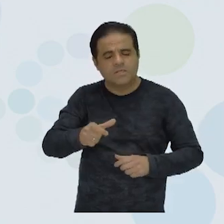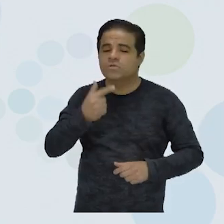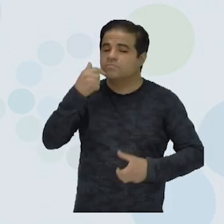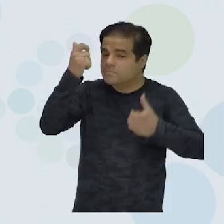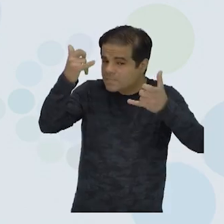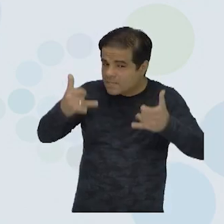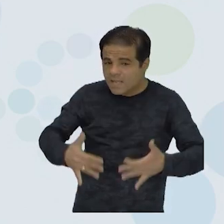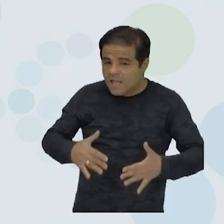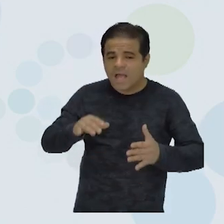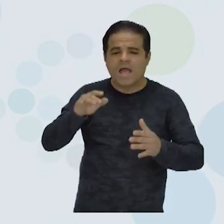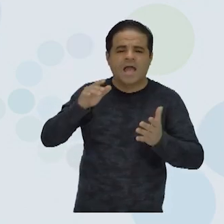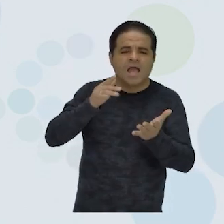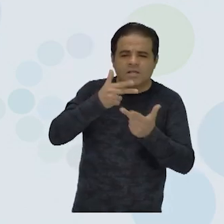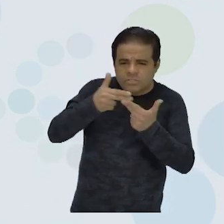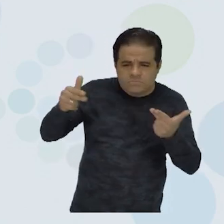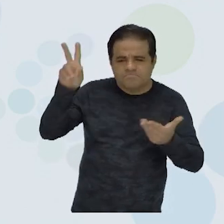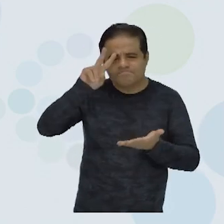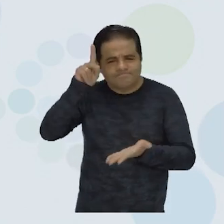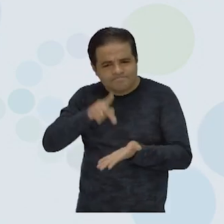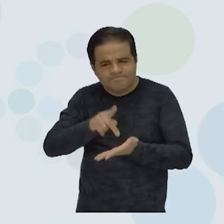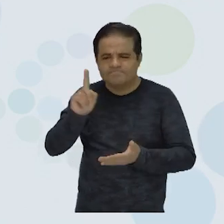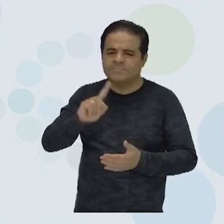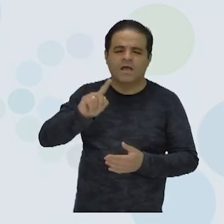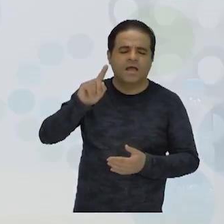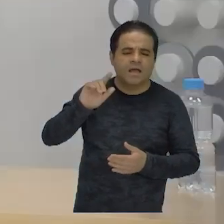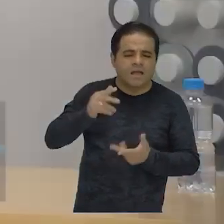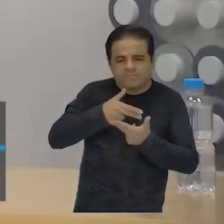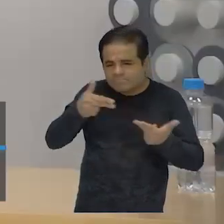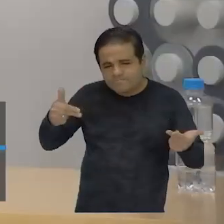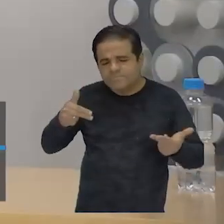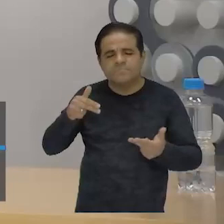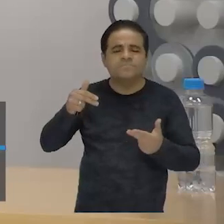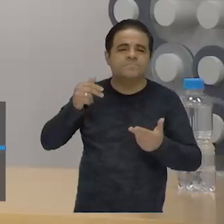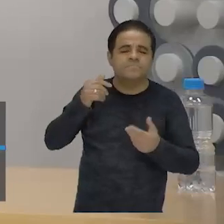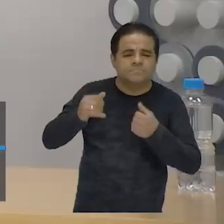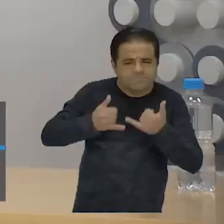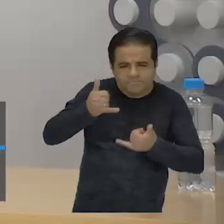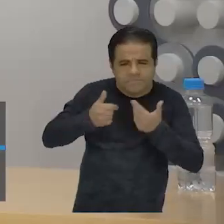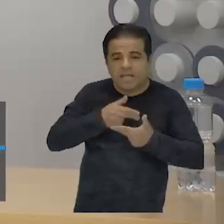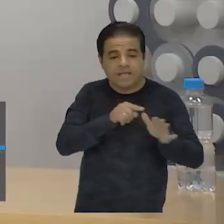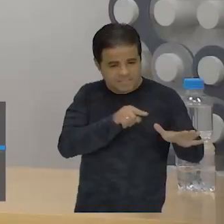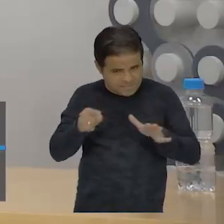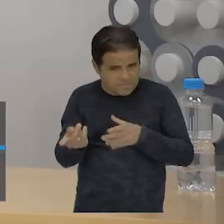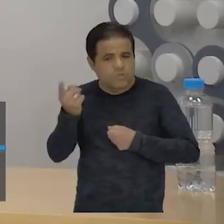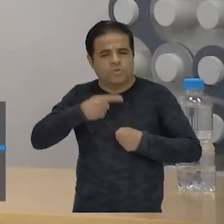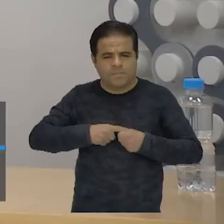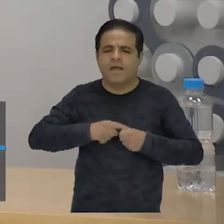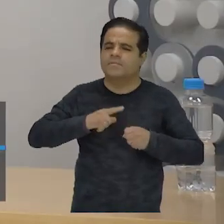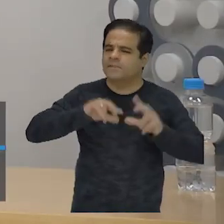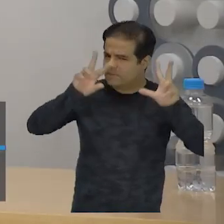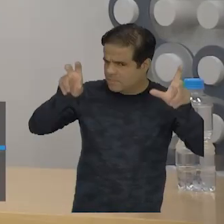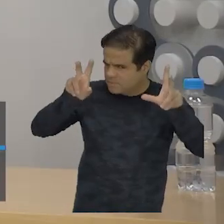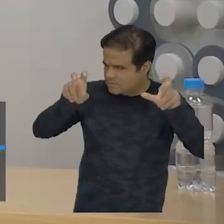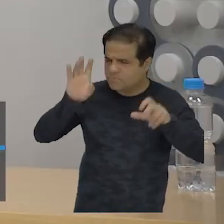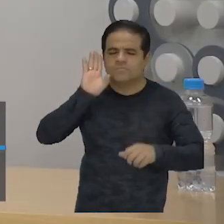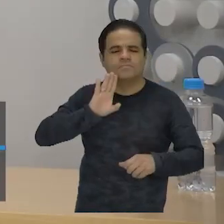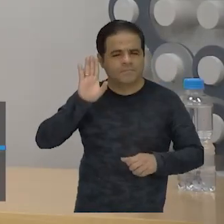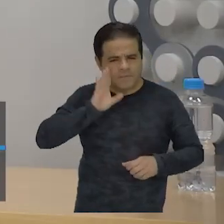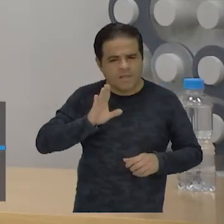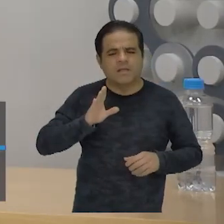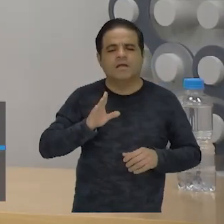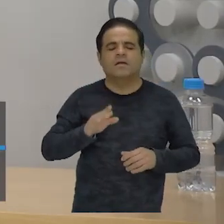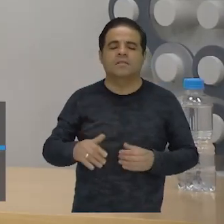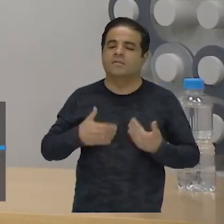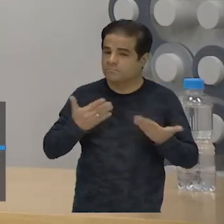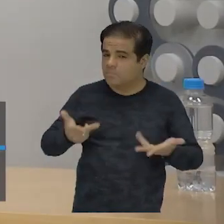sobre a questão de ficção, realidade, entretenimento, enfim. É uma semana de retomada, mas temos assunto bem bacana. Então,